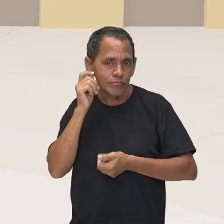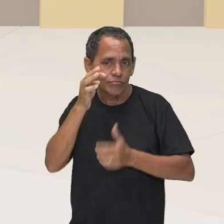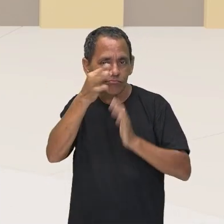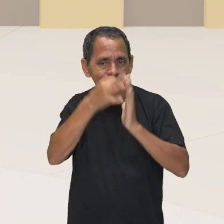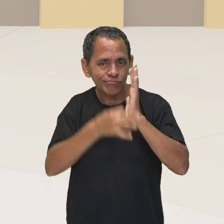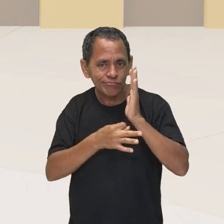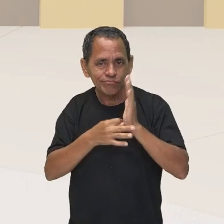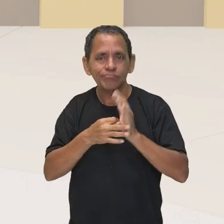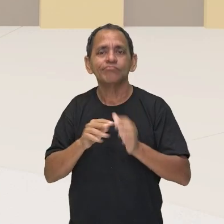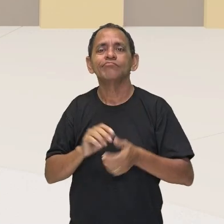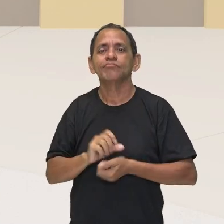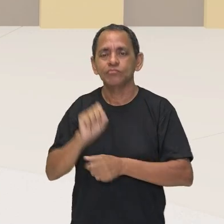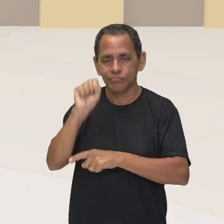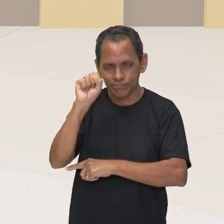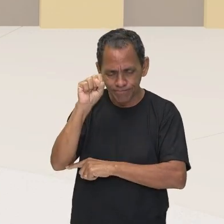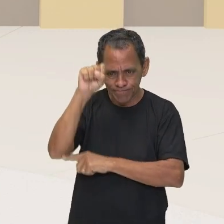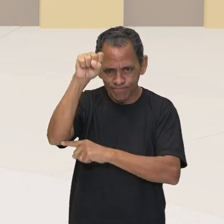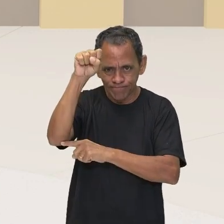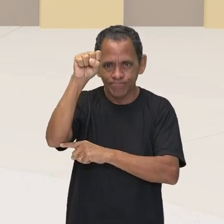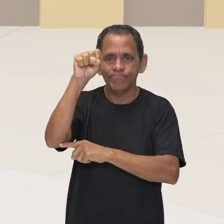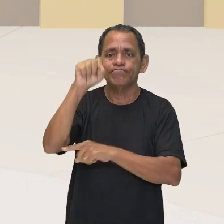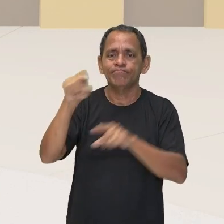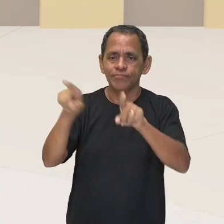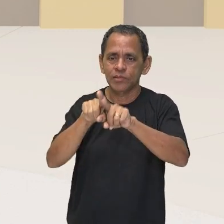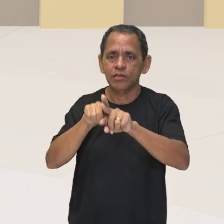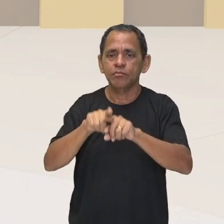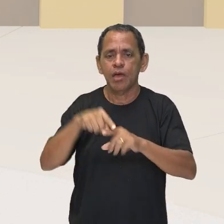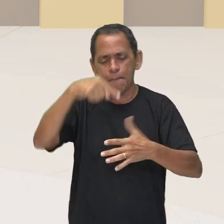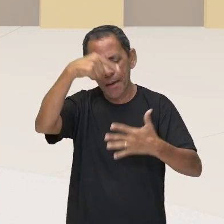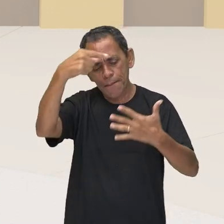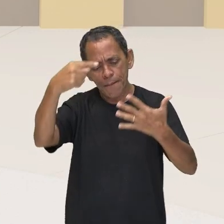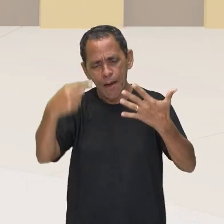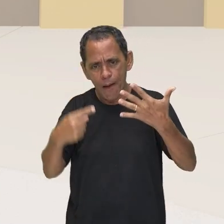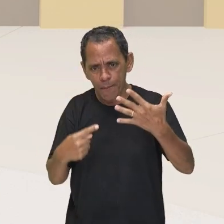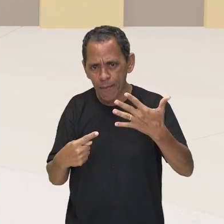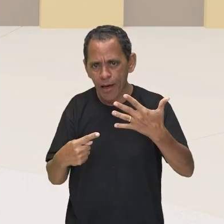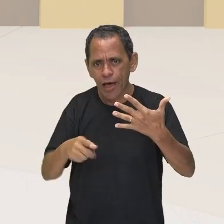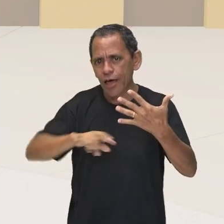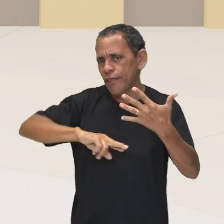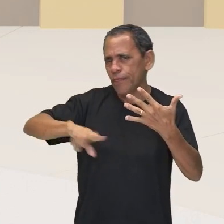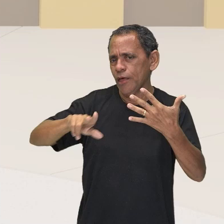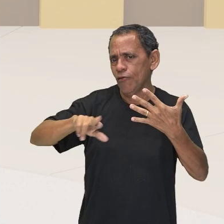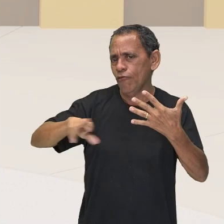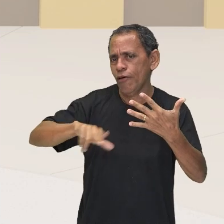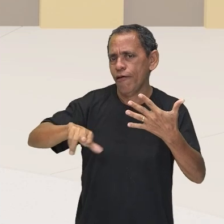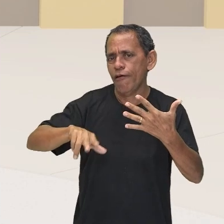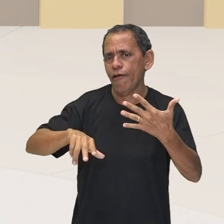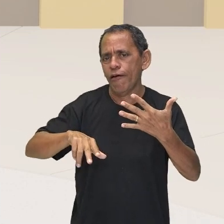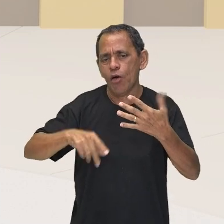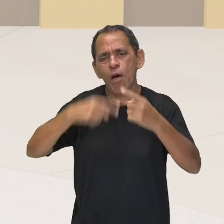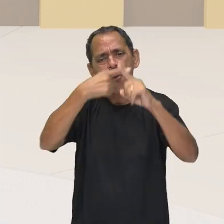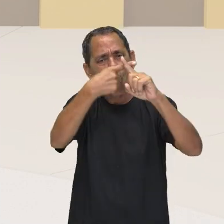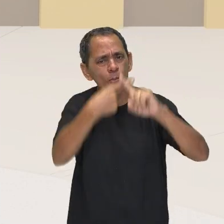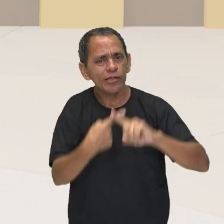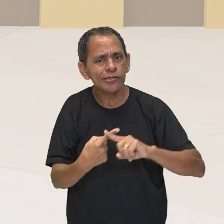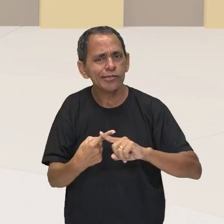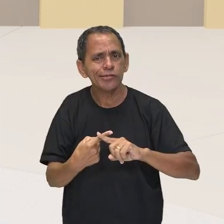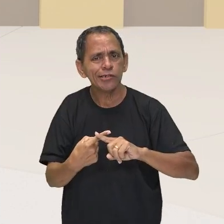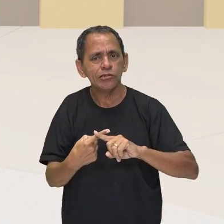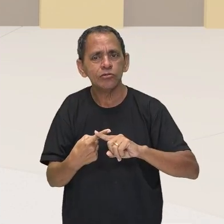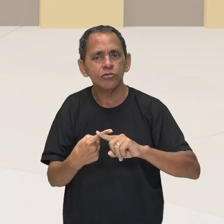muito bem pontua que nós não vivemos em uma competição, que à medida que nós